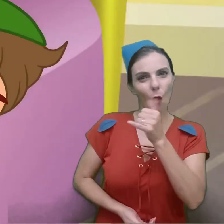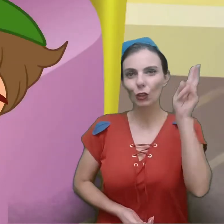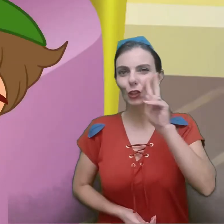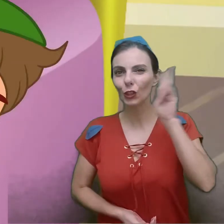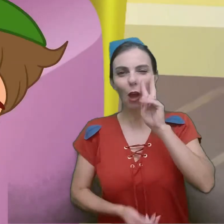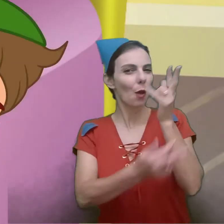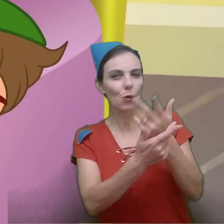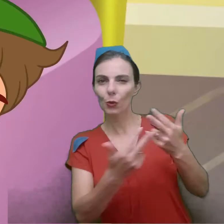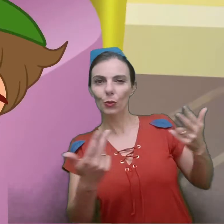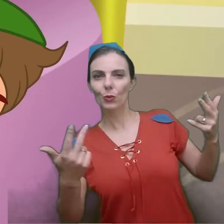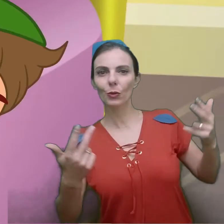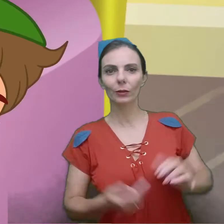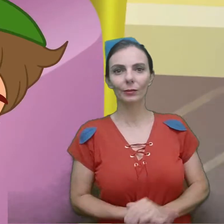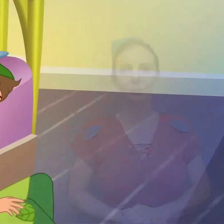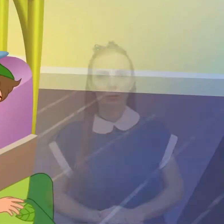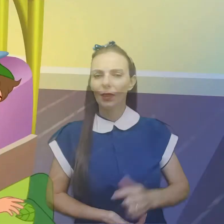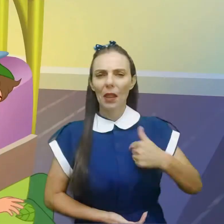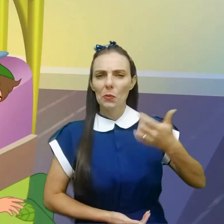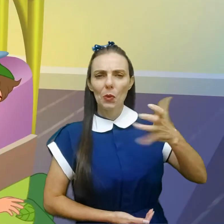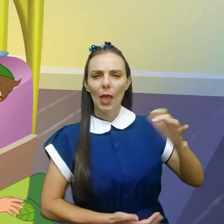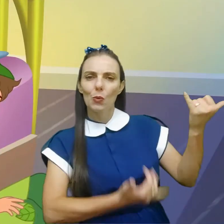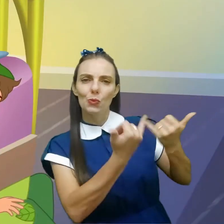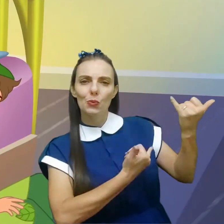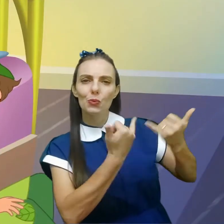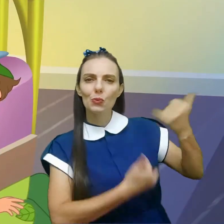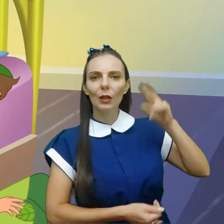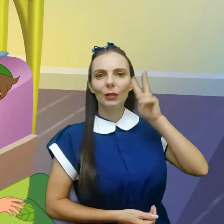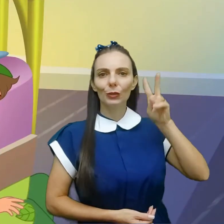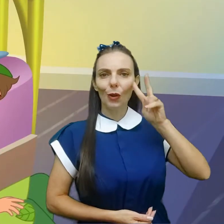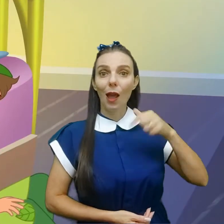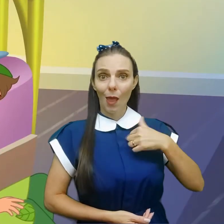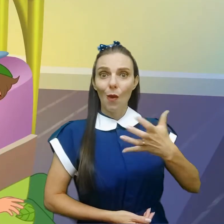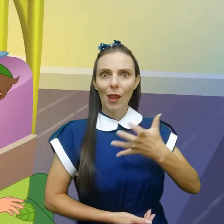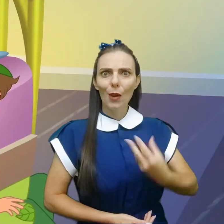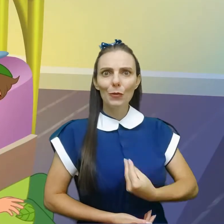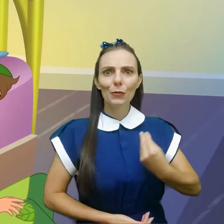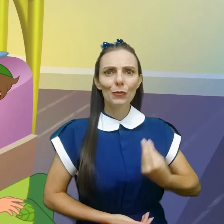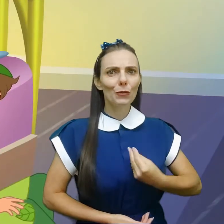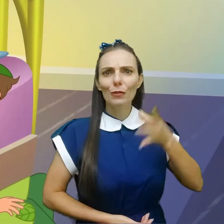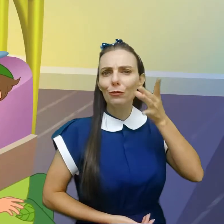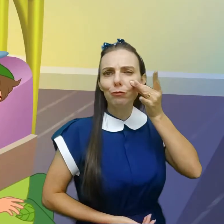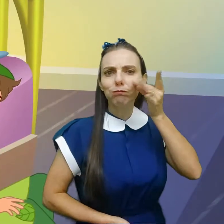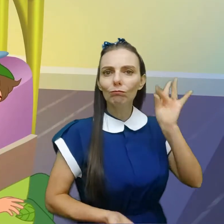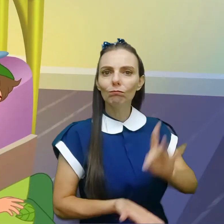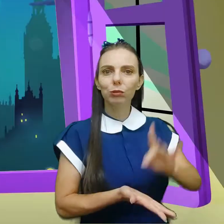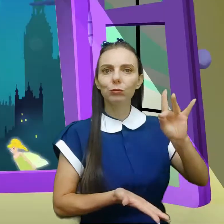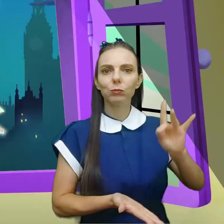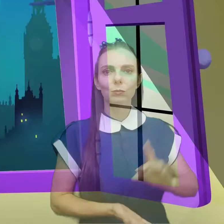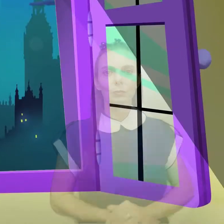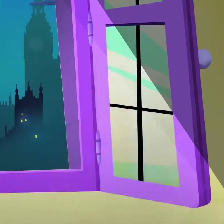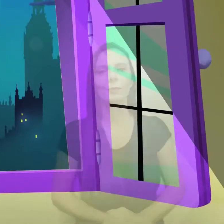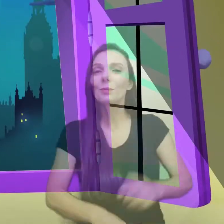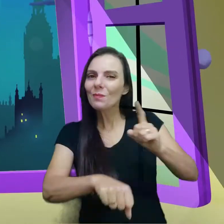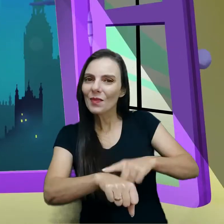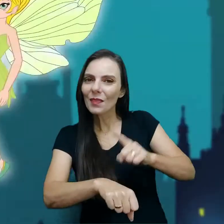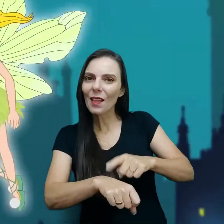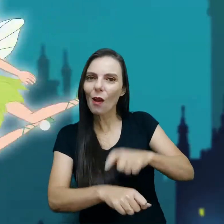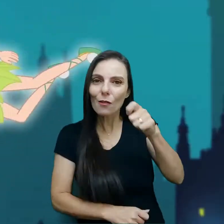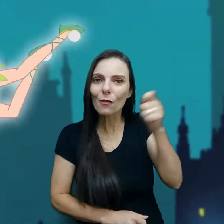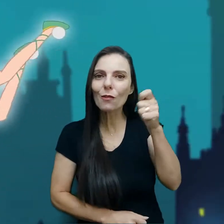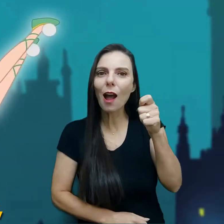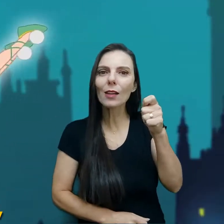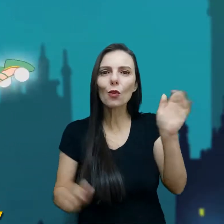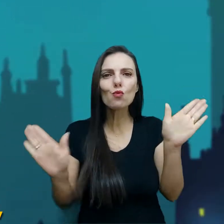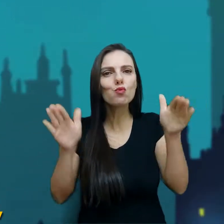te conte uma história incrível de aventura? Eu não quero ouvir histórias de aventura. Eu quero viver uma. Naquele